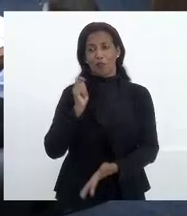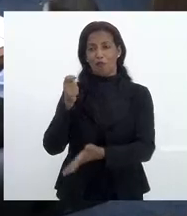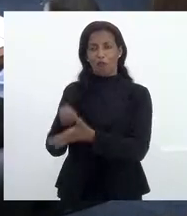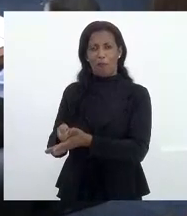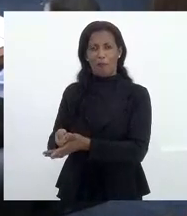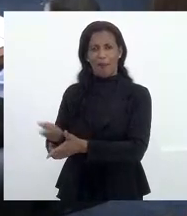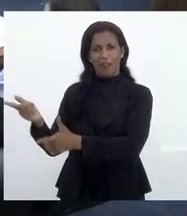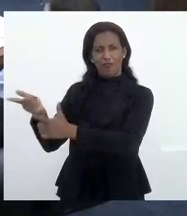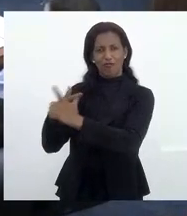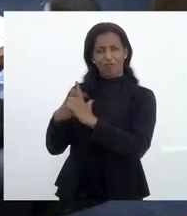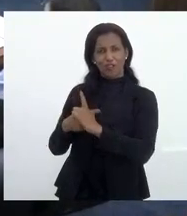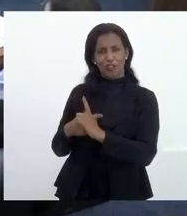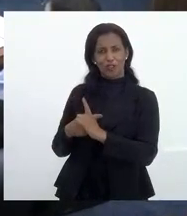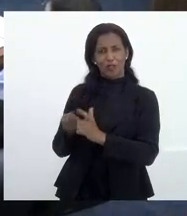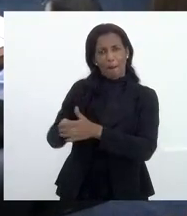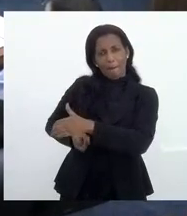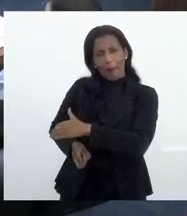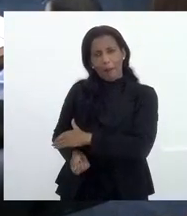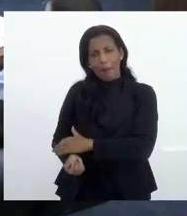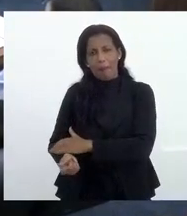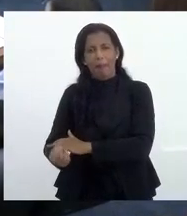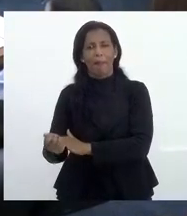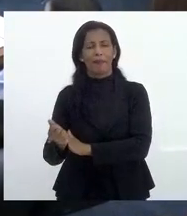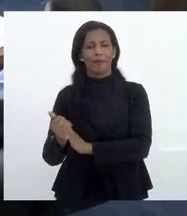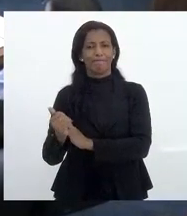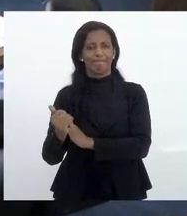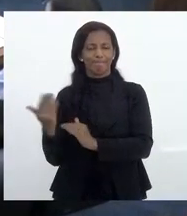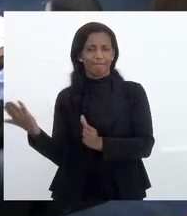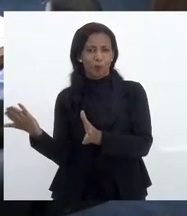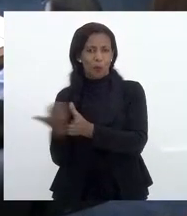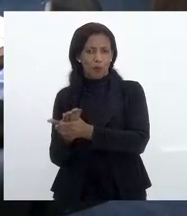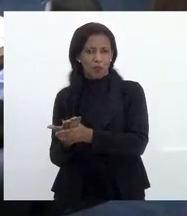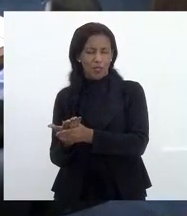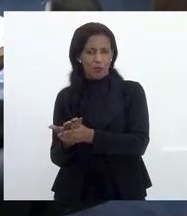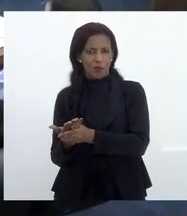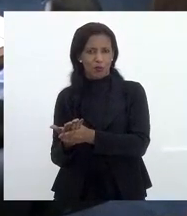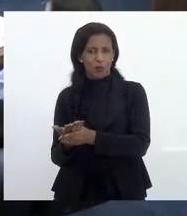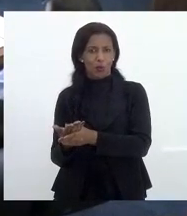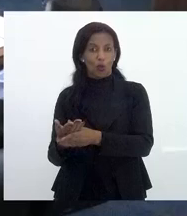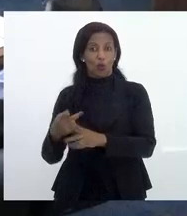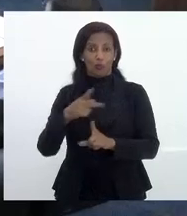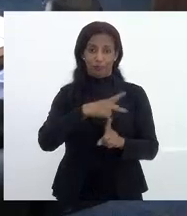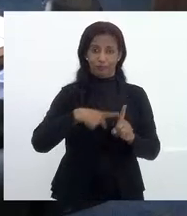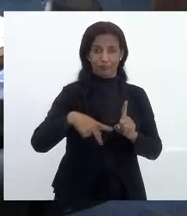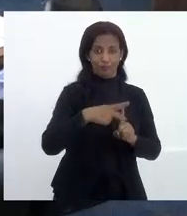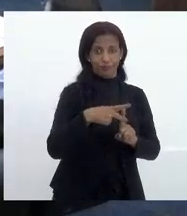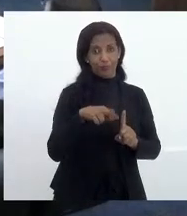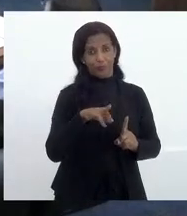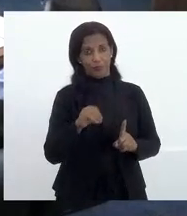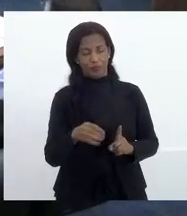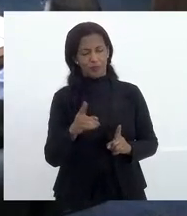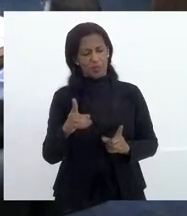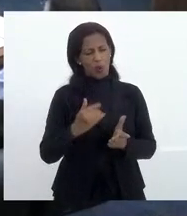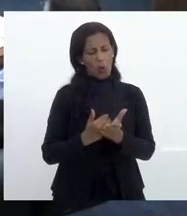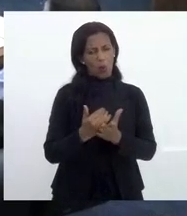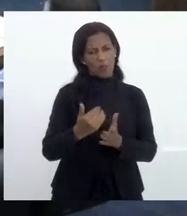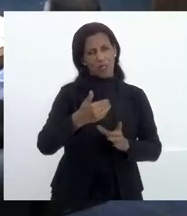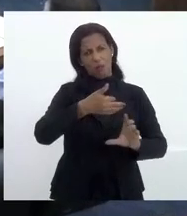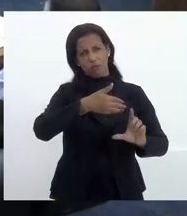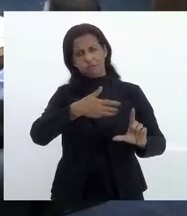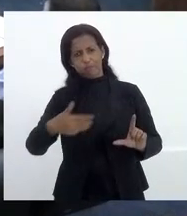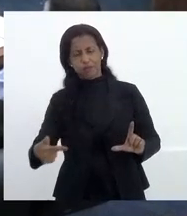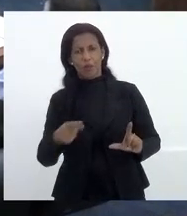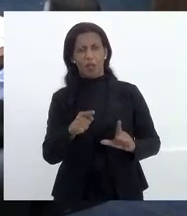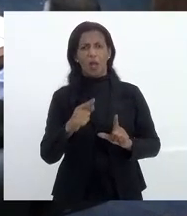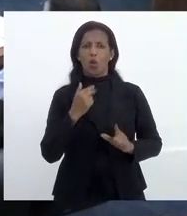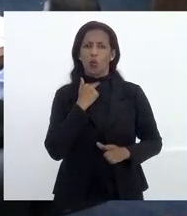os credores os investidores no processo de securitização do Rio prevenção queria começar com esses aspectos que acho